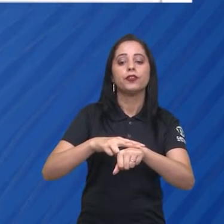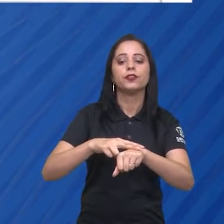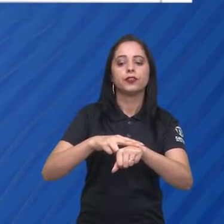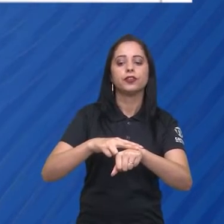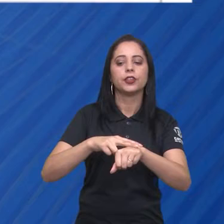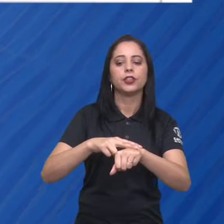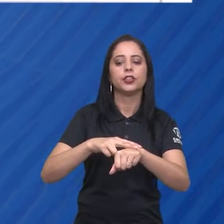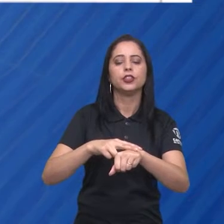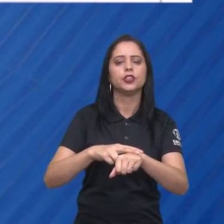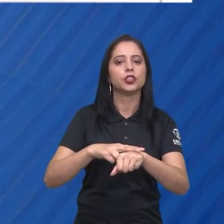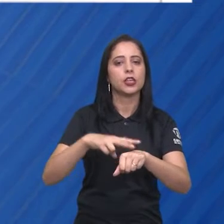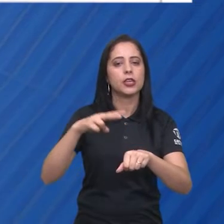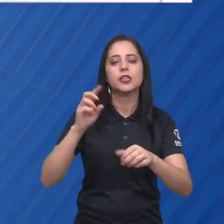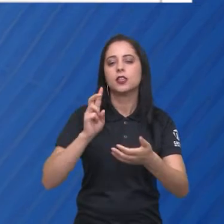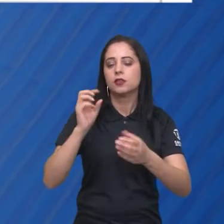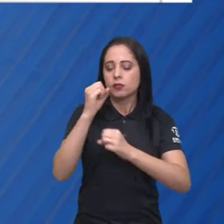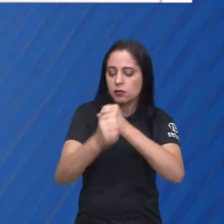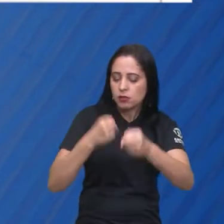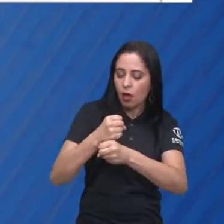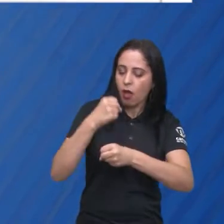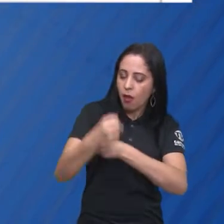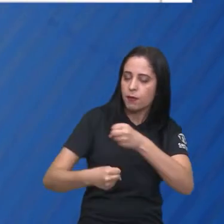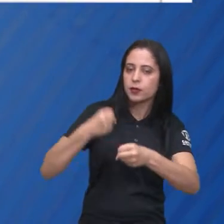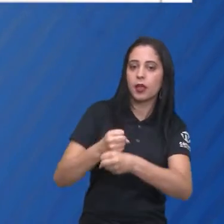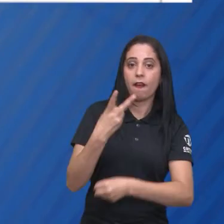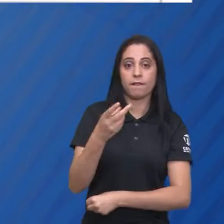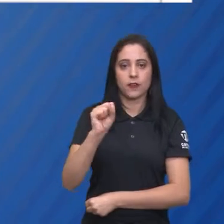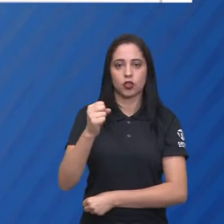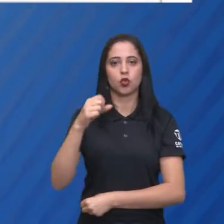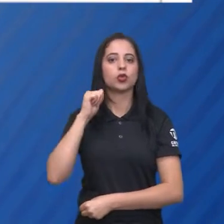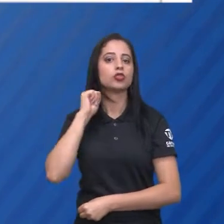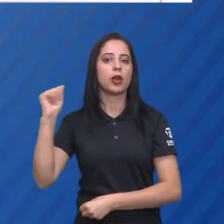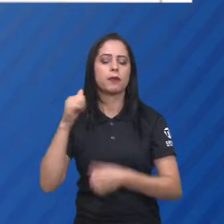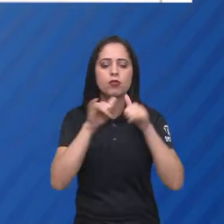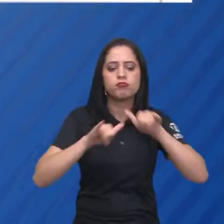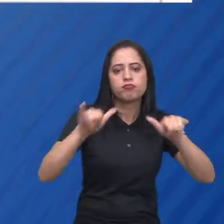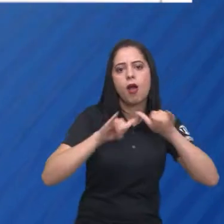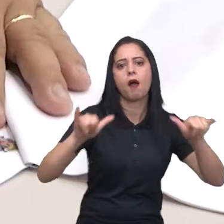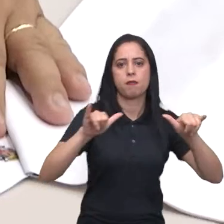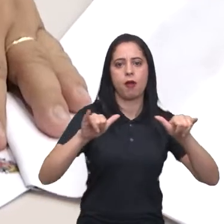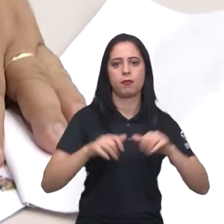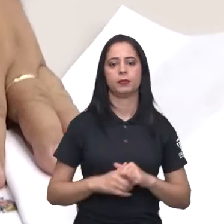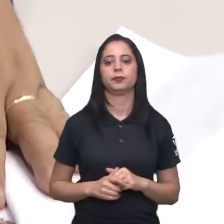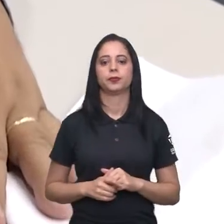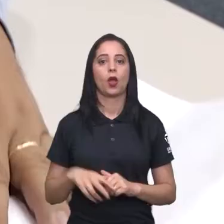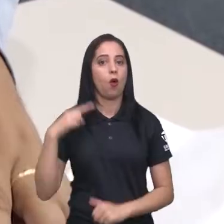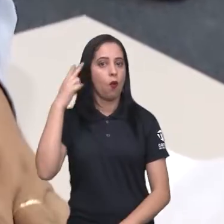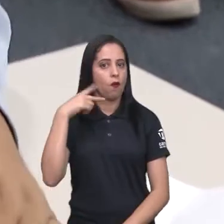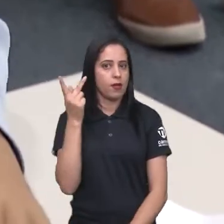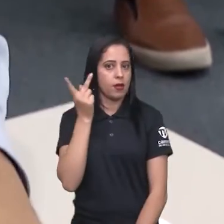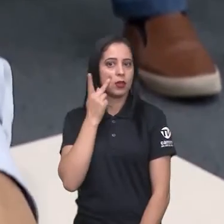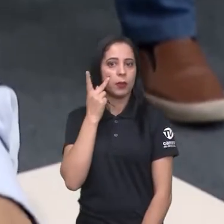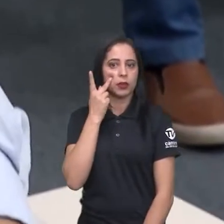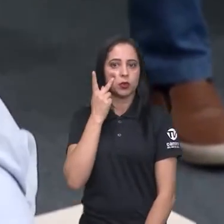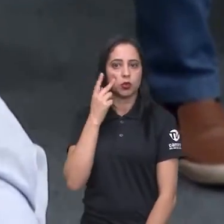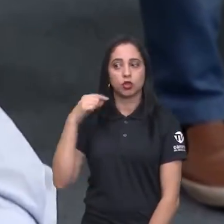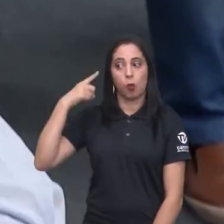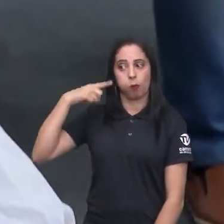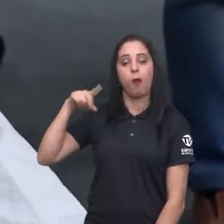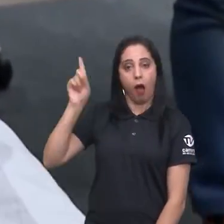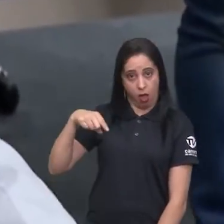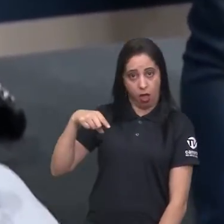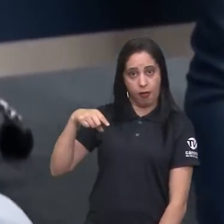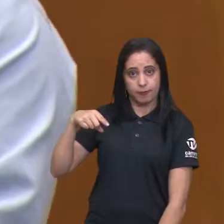Doenças do Trabalho, que é lembrado anualmente no dia 28 de abril. O vereador Rafael Pascucci, que